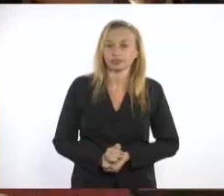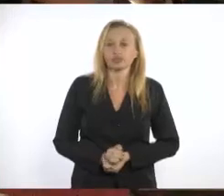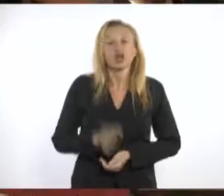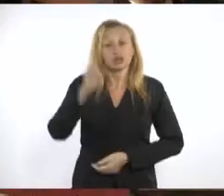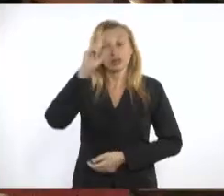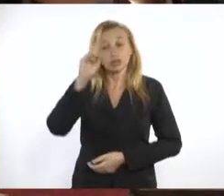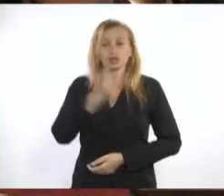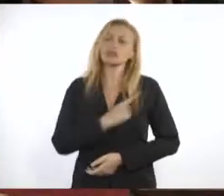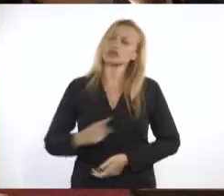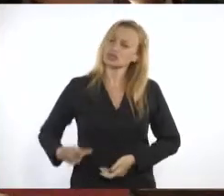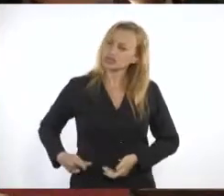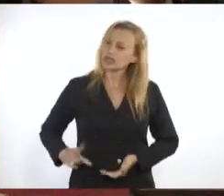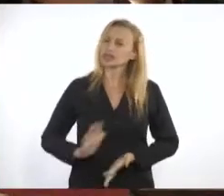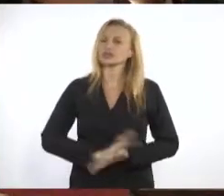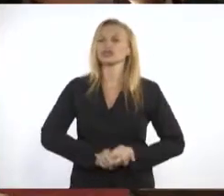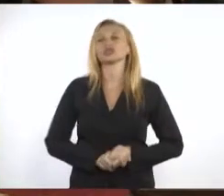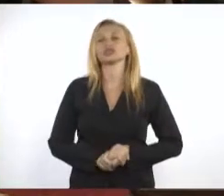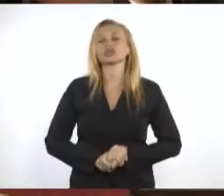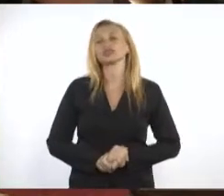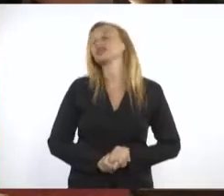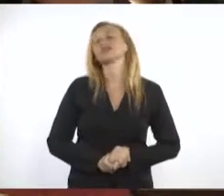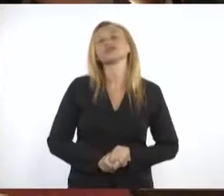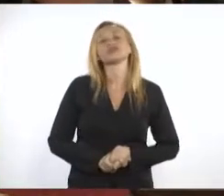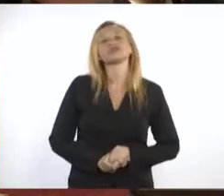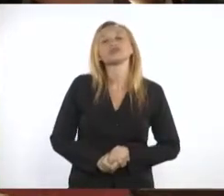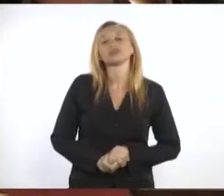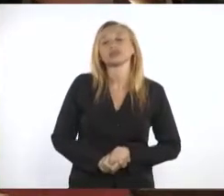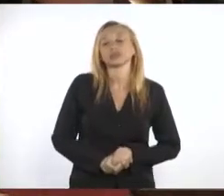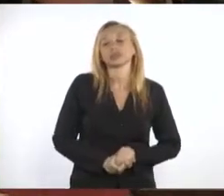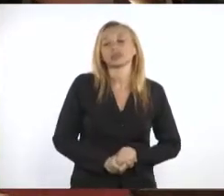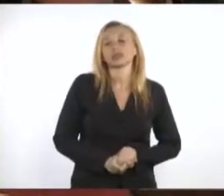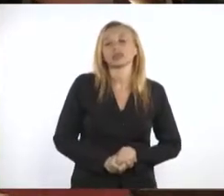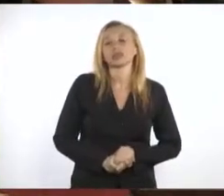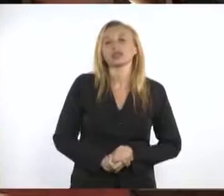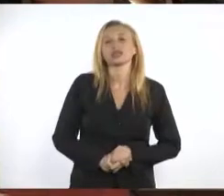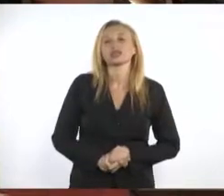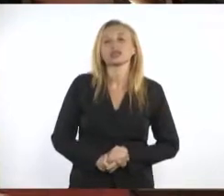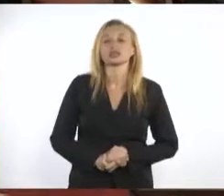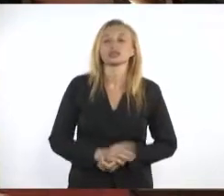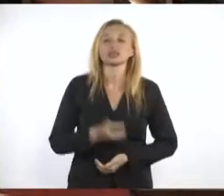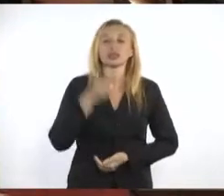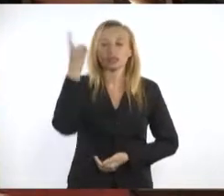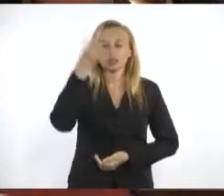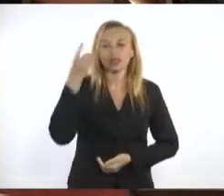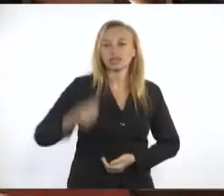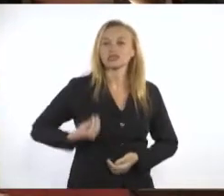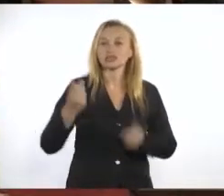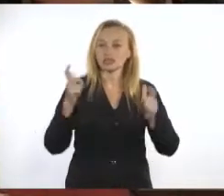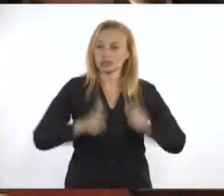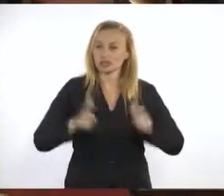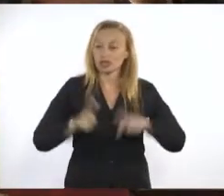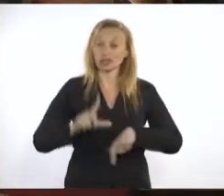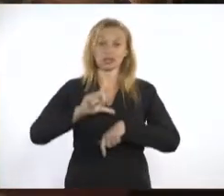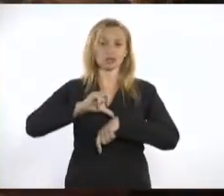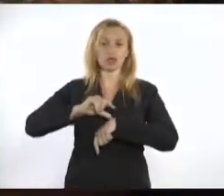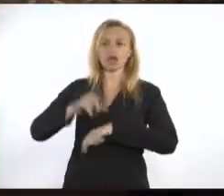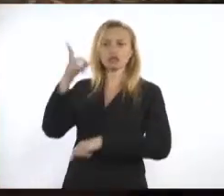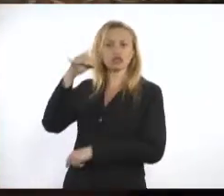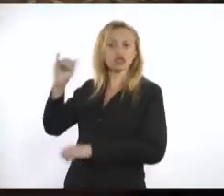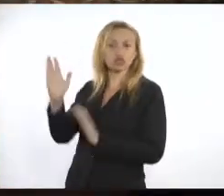Senhor presidente, senhoras e senhores que ainda estão na casa, nesse horário, nesse dia de